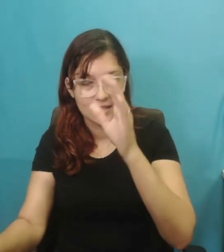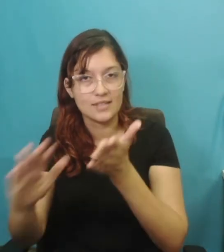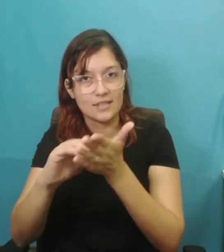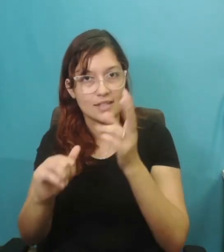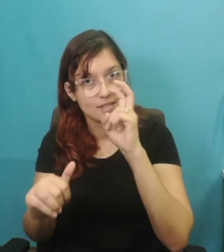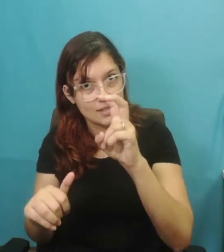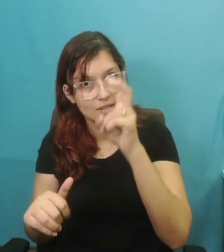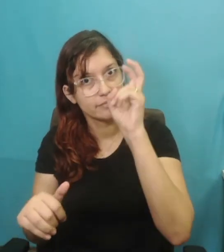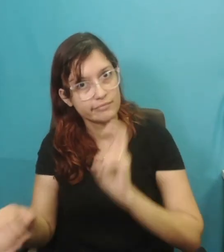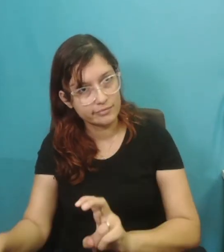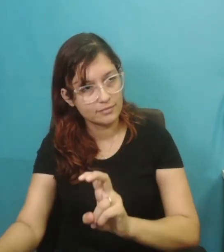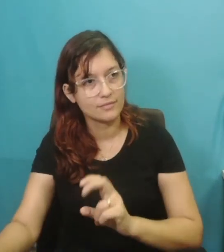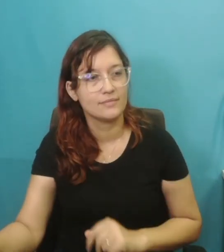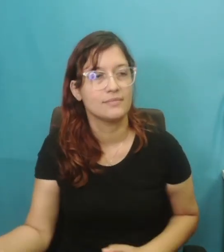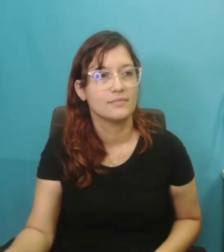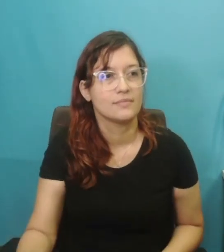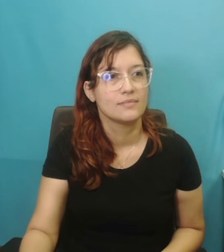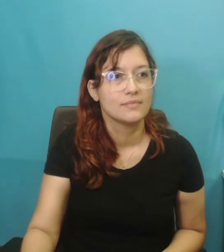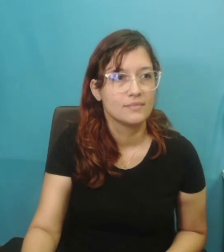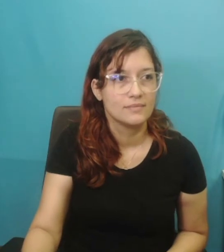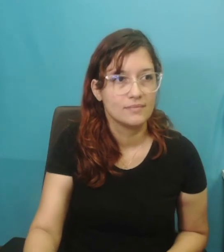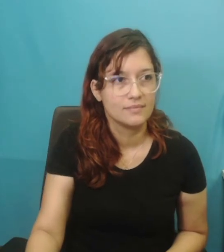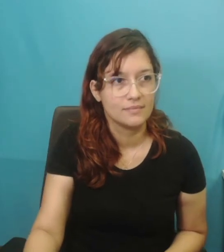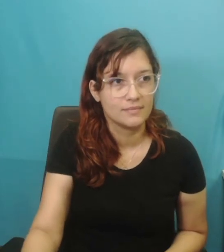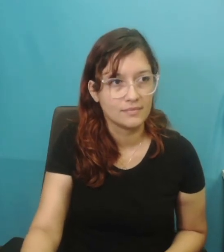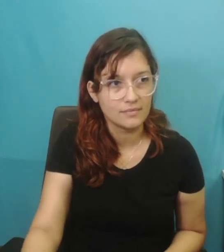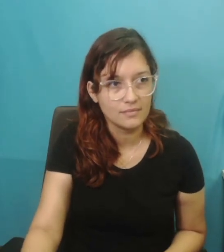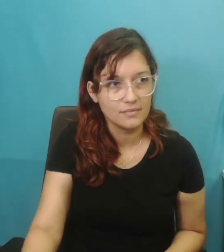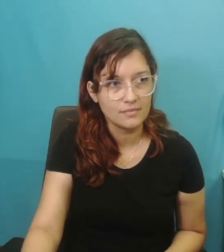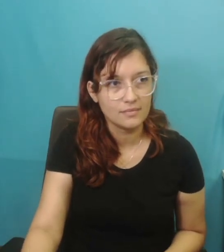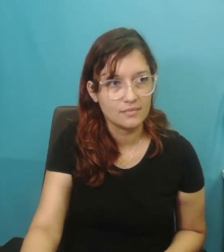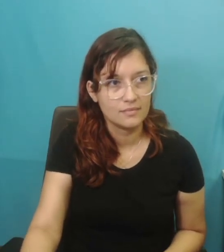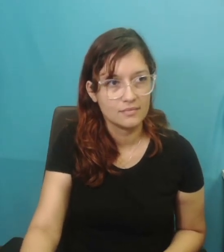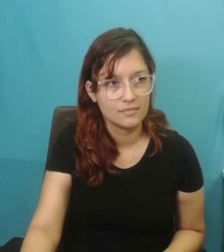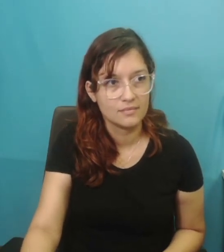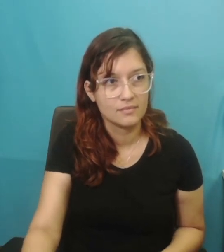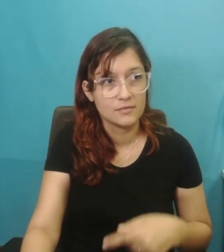Aí vai ser 10 menos 5, que dá 5.